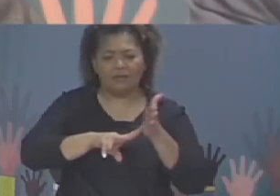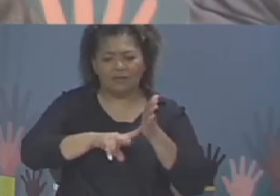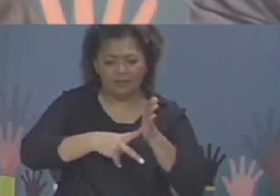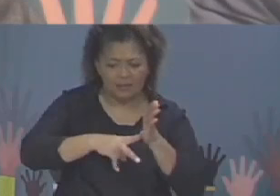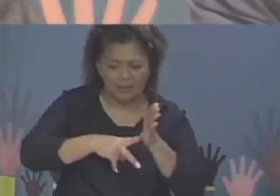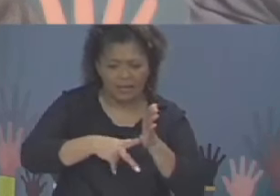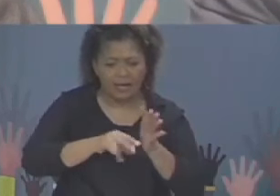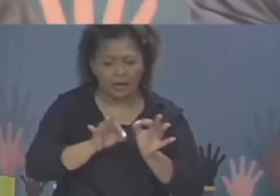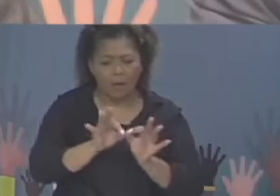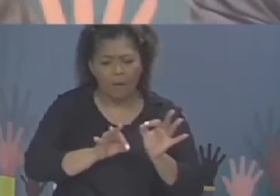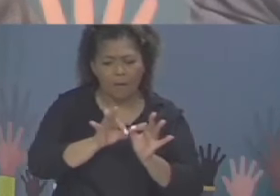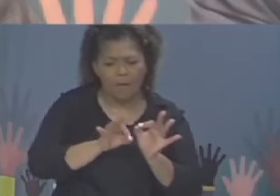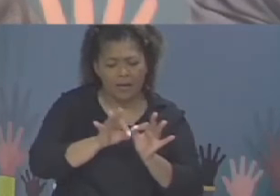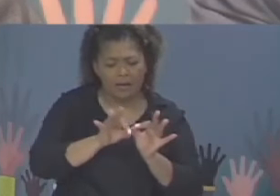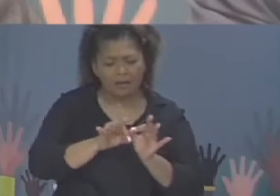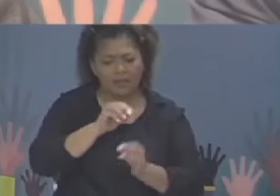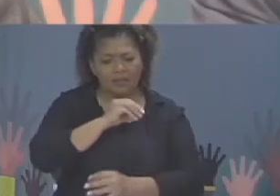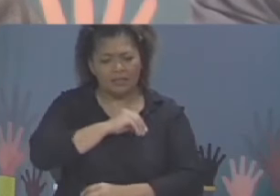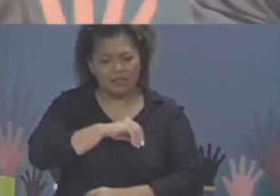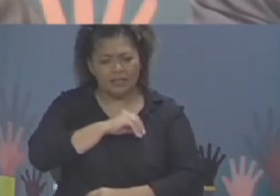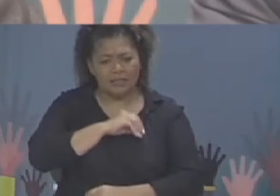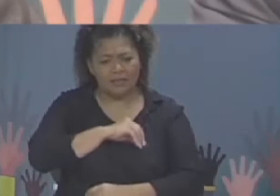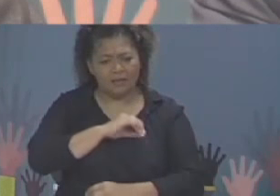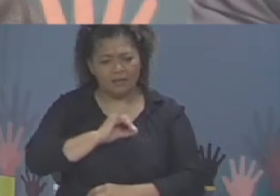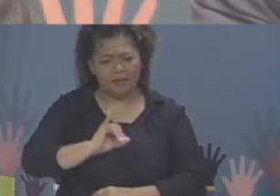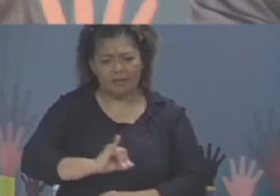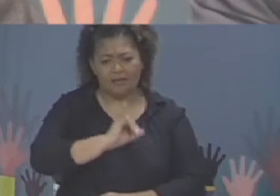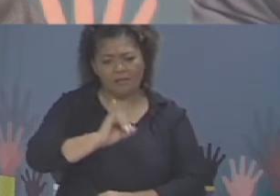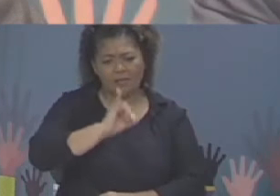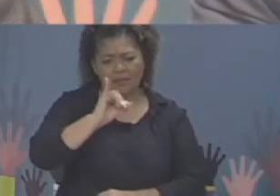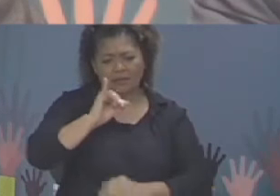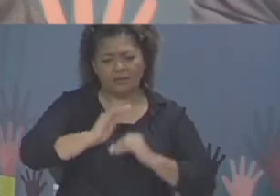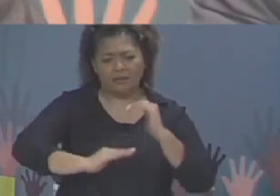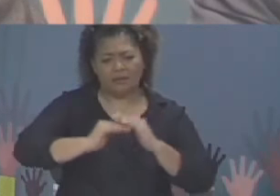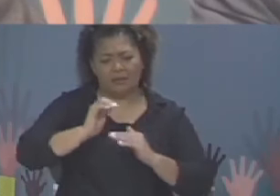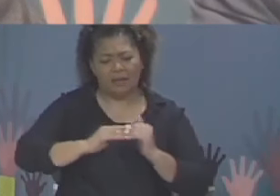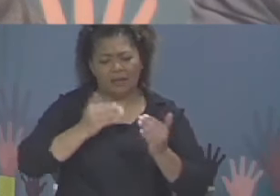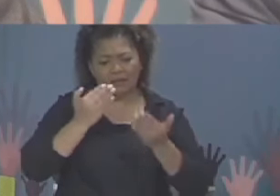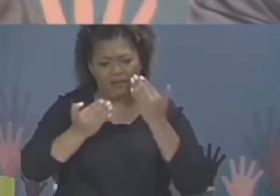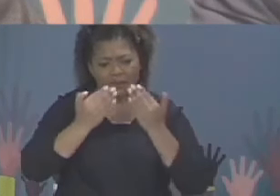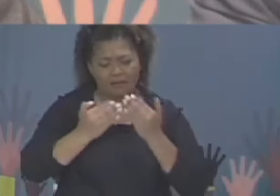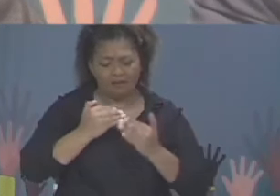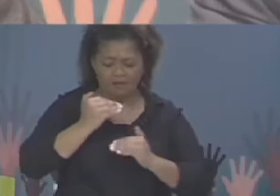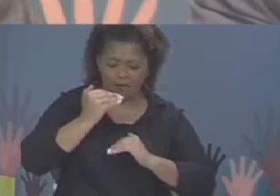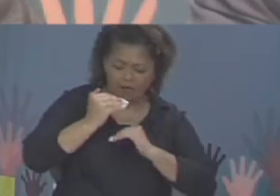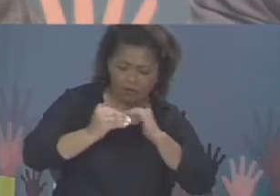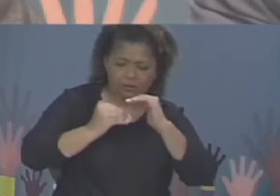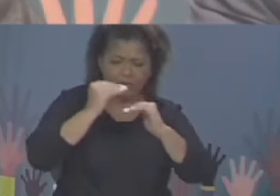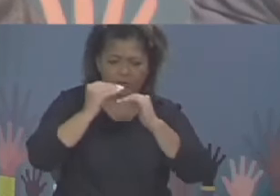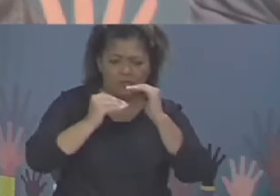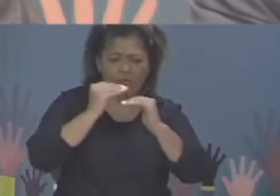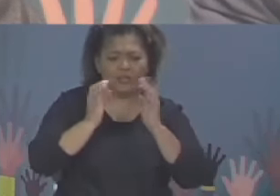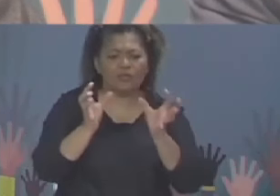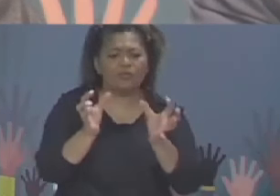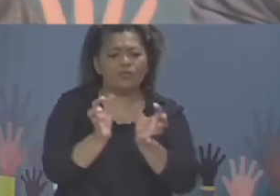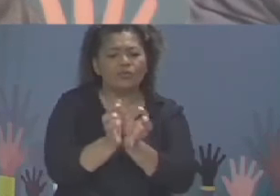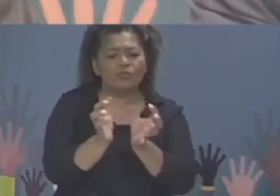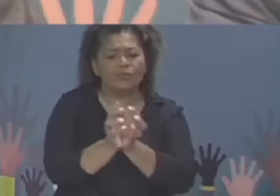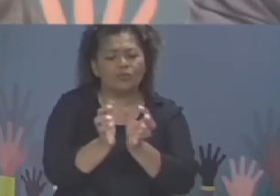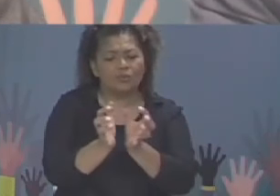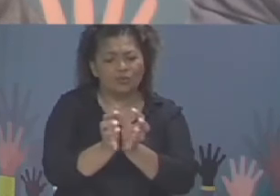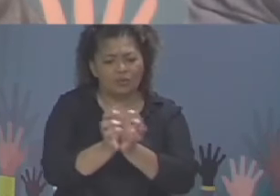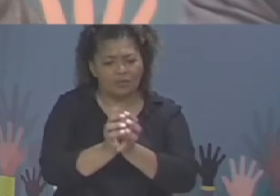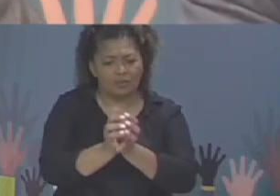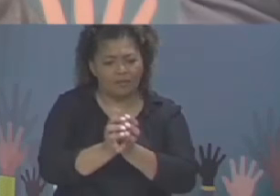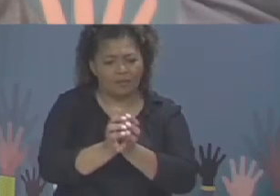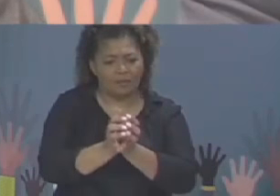cargos e salários para valorizá-los aqui nessa casa. Isso foi construído coletivamente. Eu me recordo que o consultor contratado